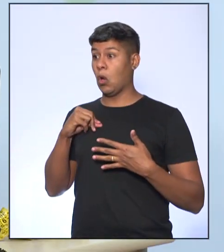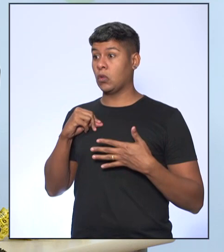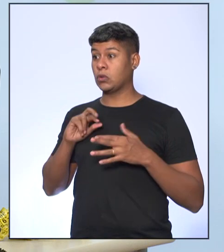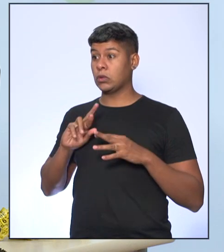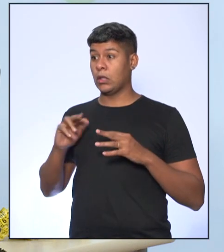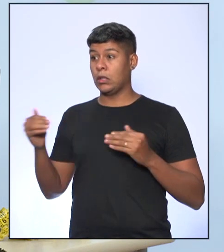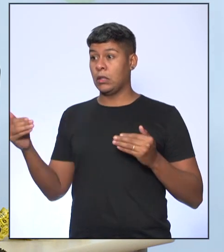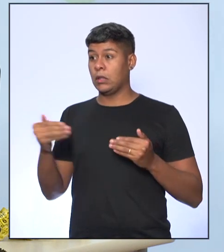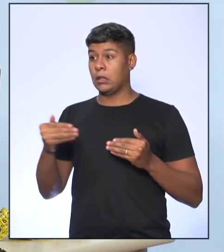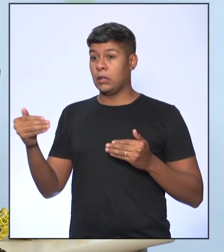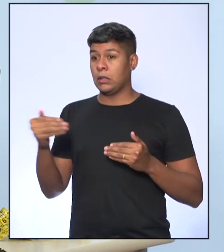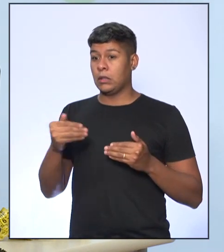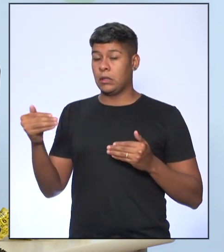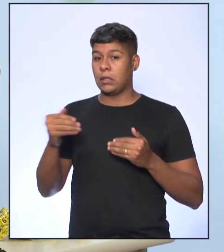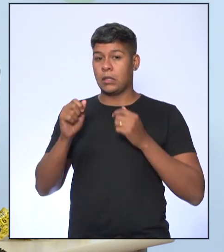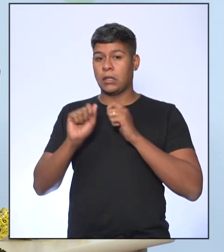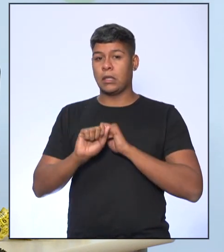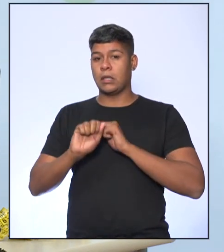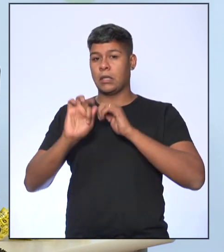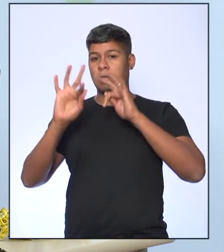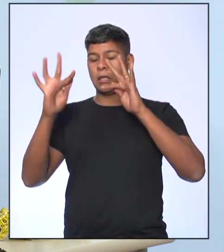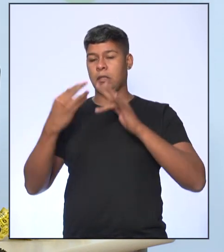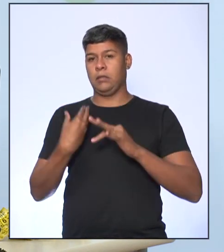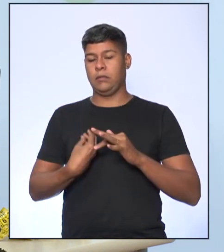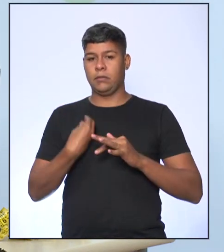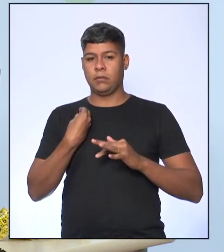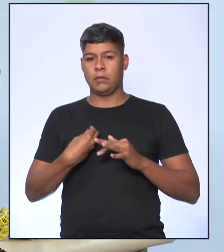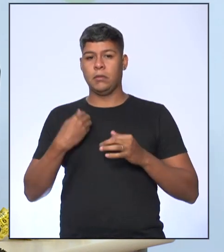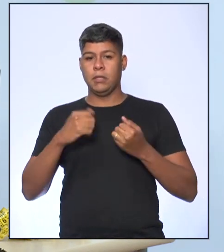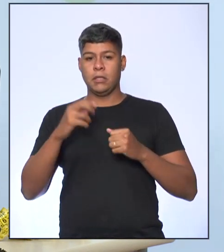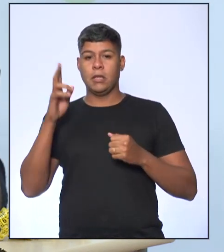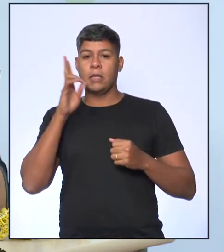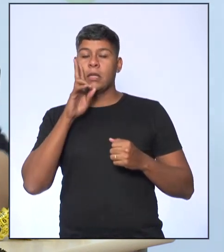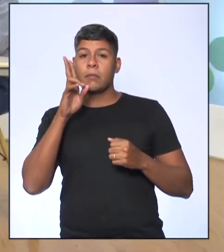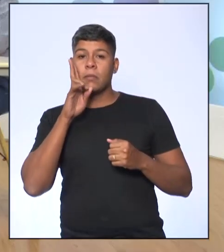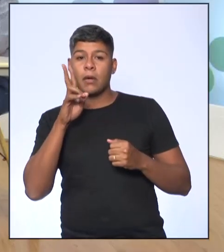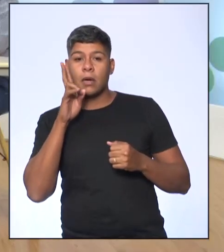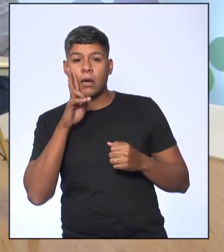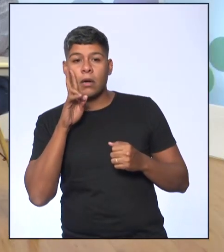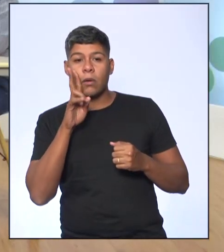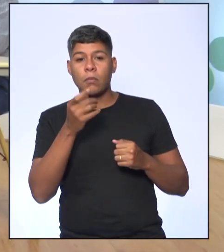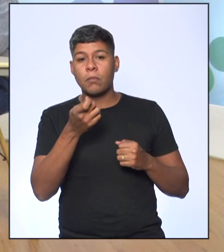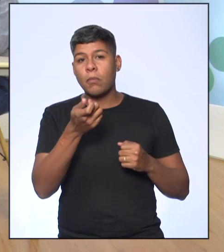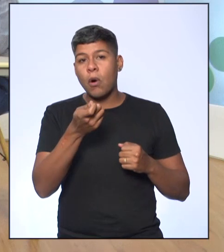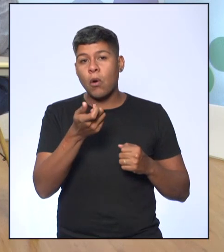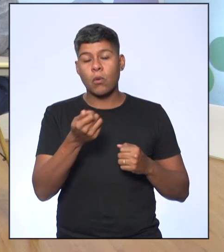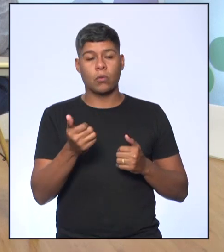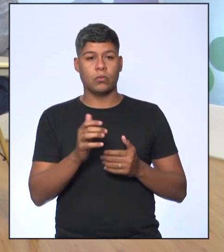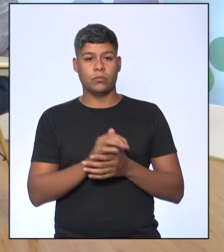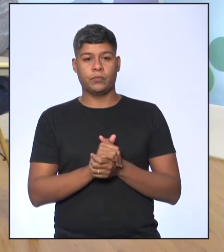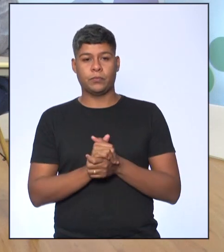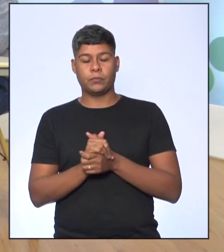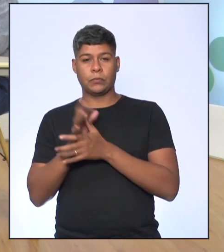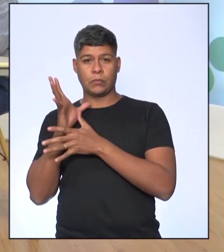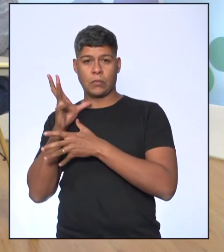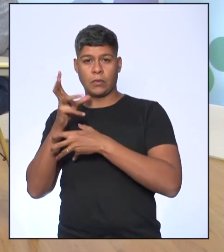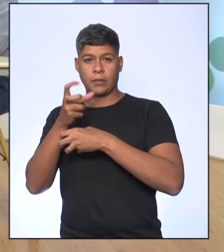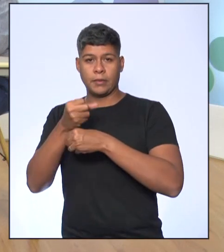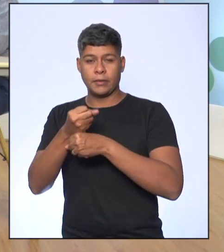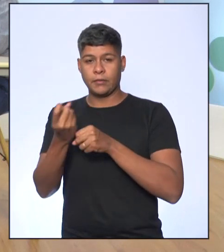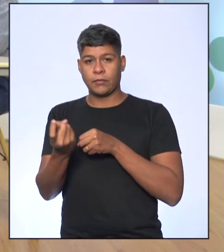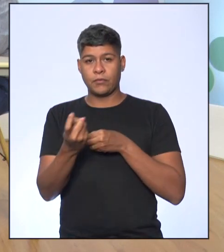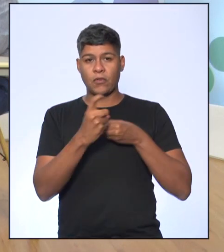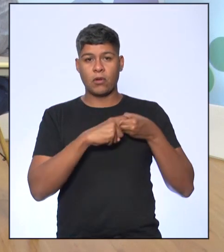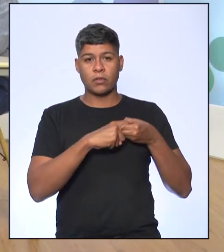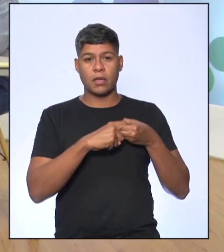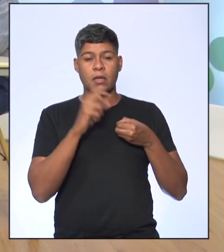de participação, acho que ficou um pouco clara essa parte. Mas vamos recapitular um pouquinho na questão aqui. Então, vamos